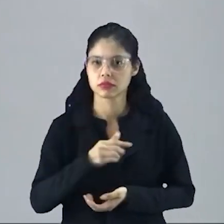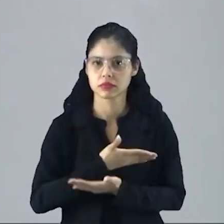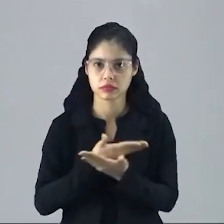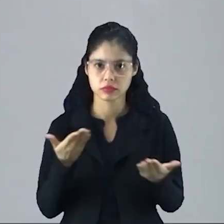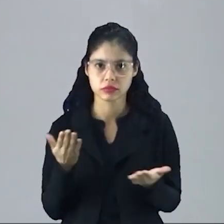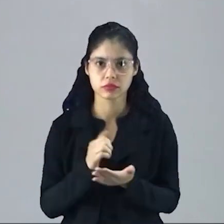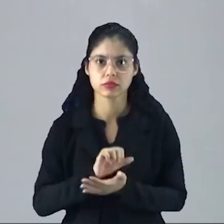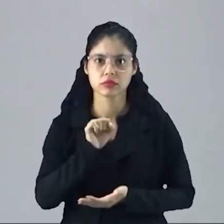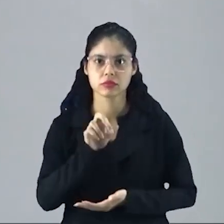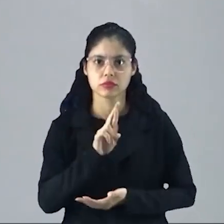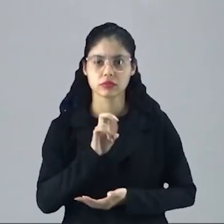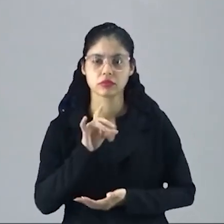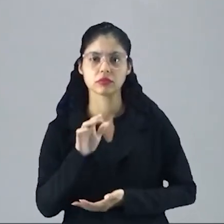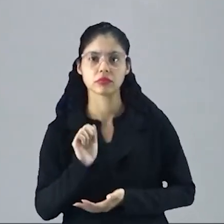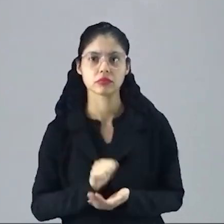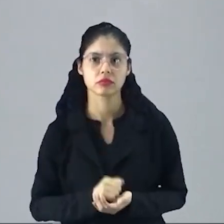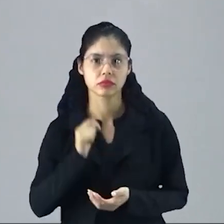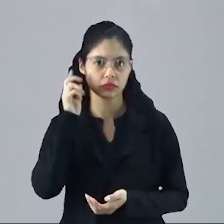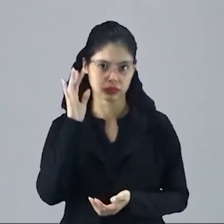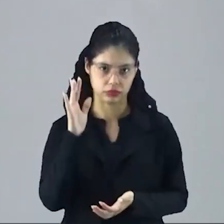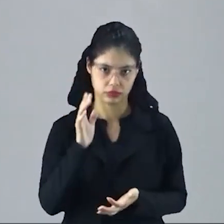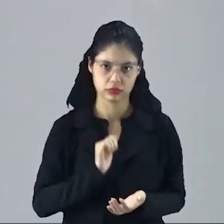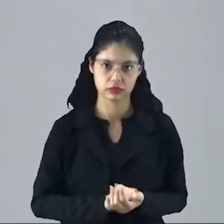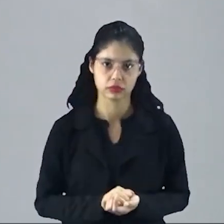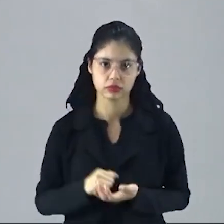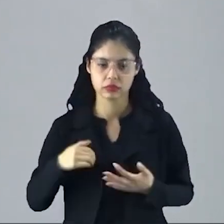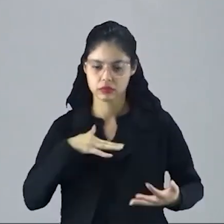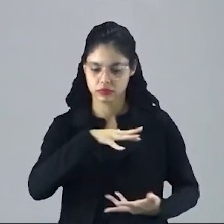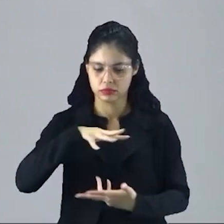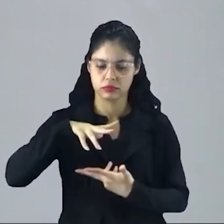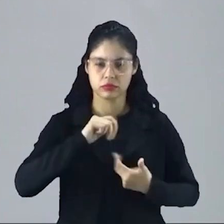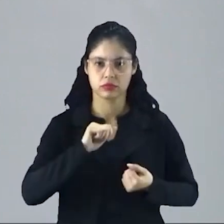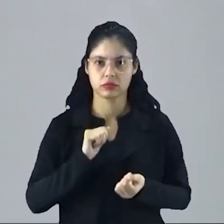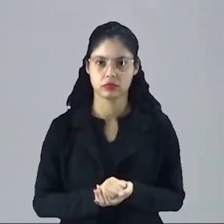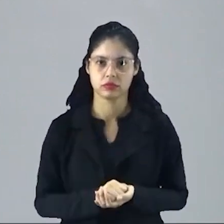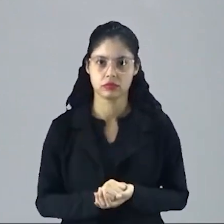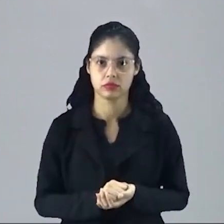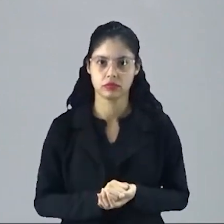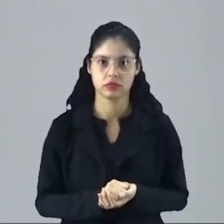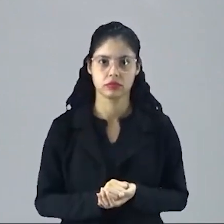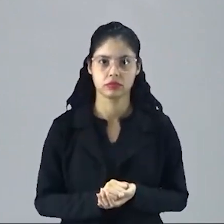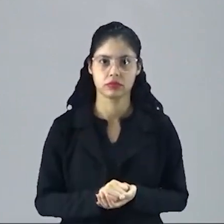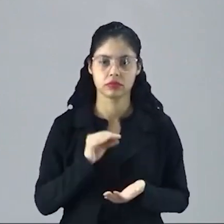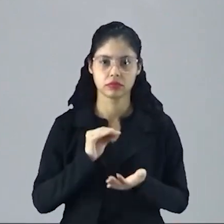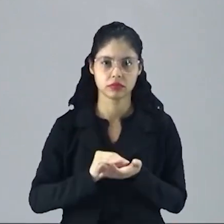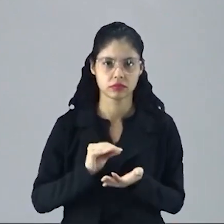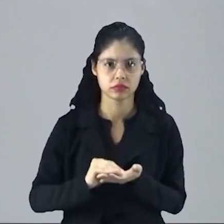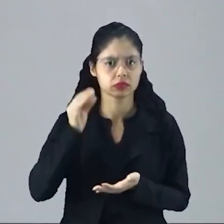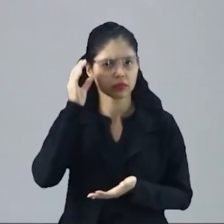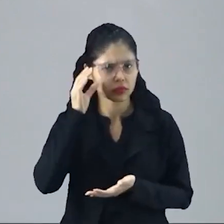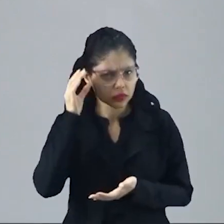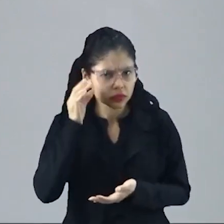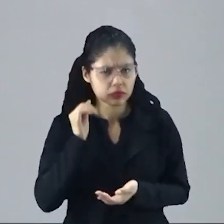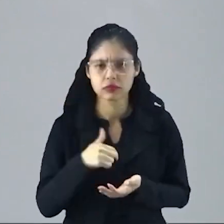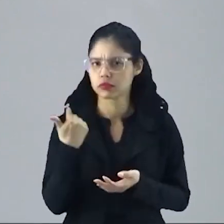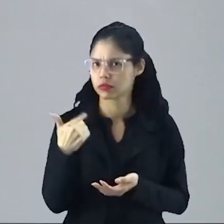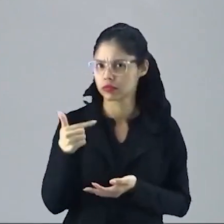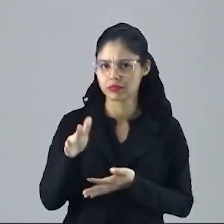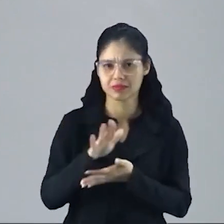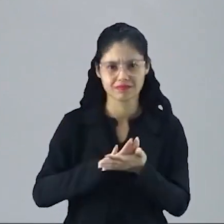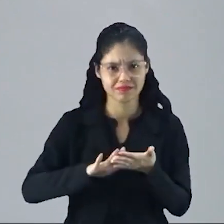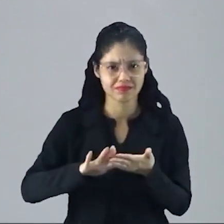vocês. O surrealismo é os sonhos, é o mundo do inconsciente, que você não tem